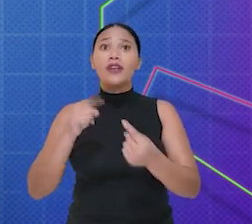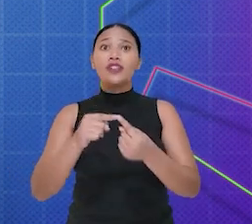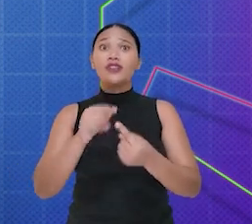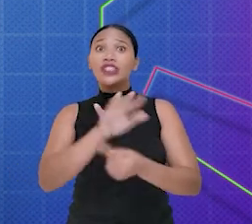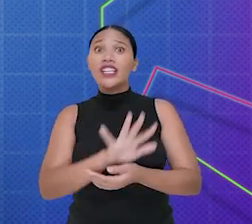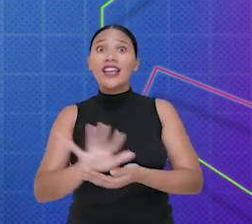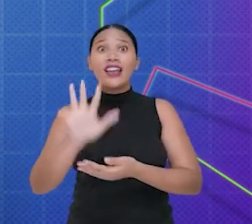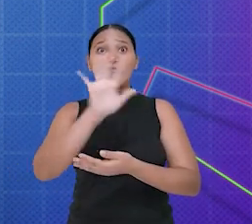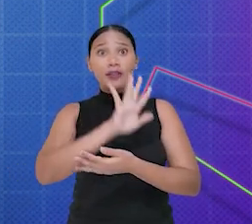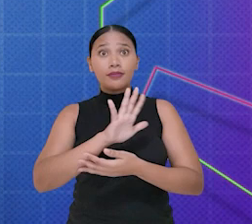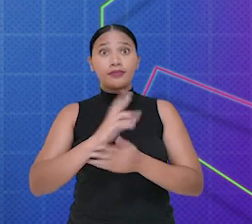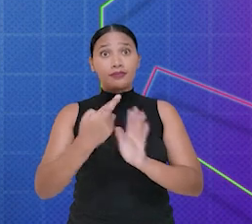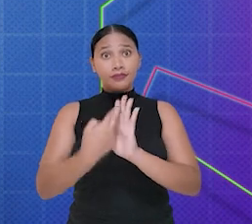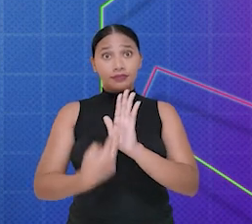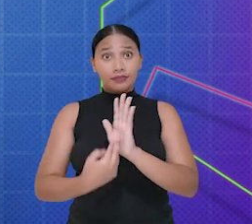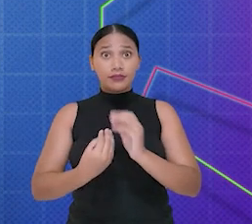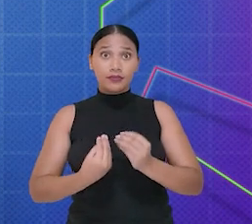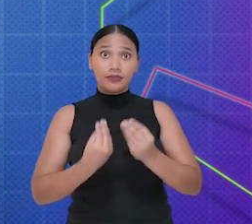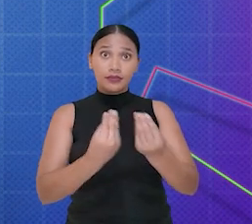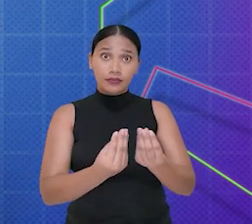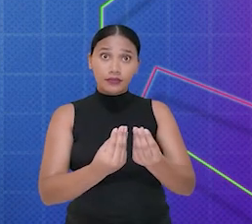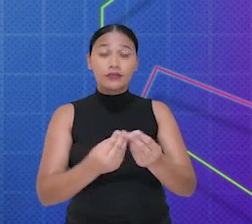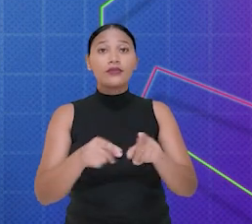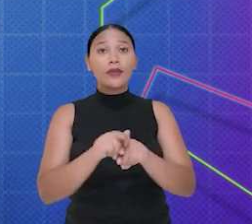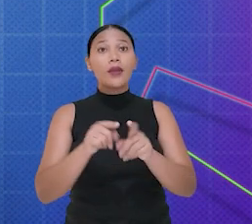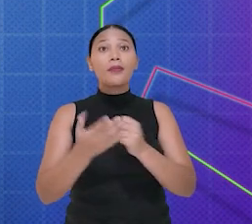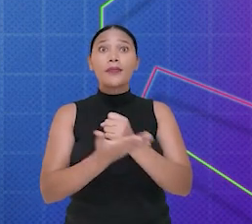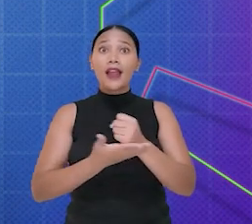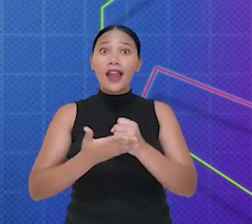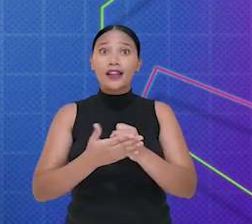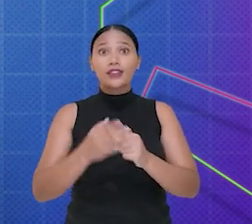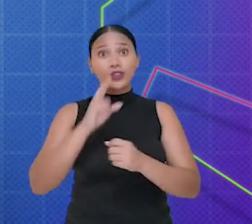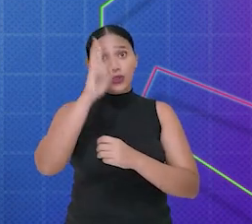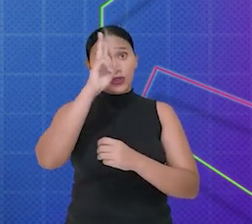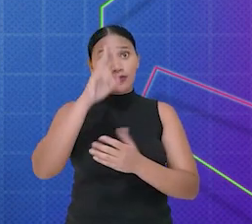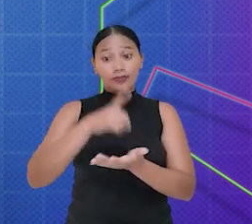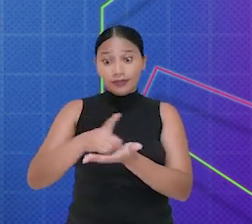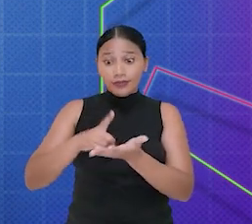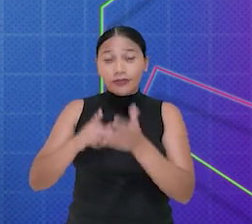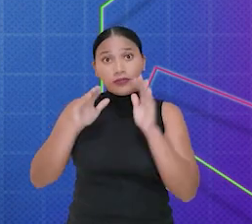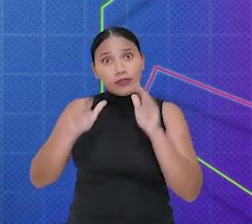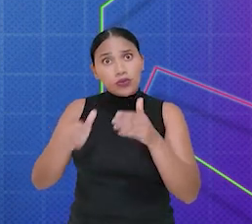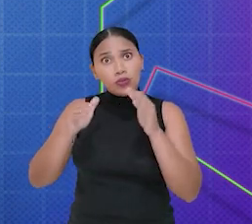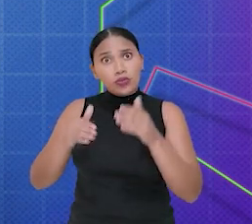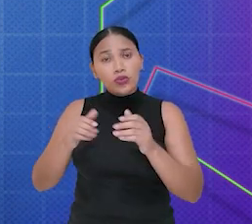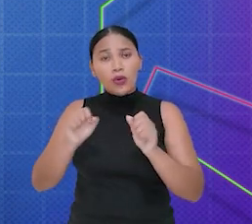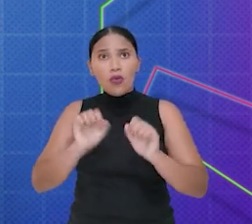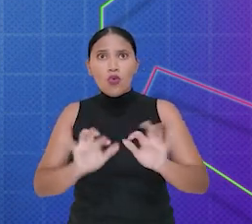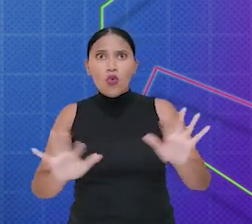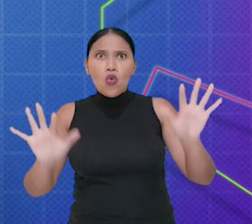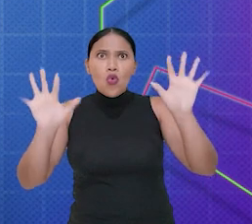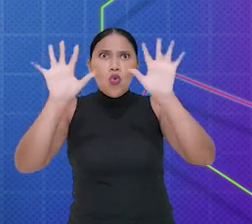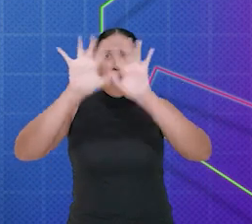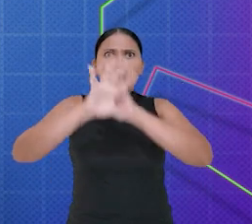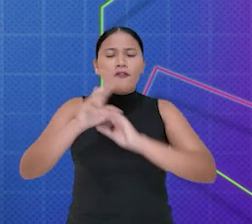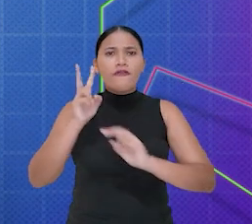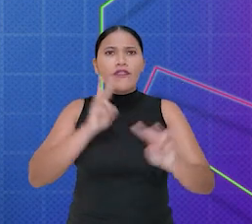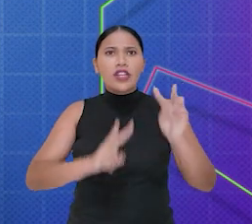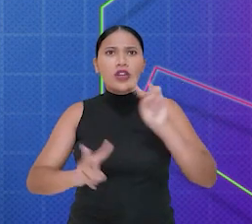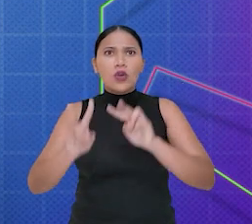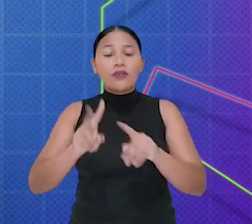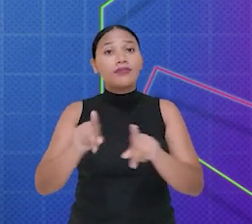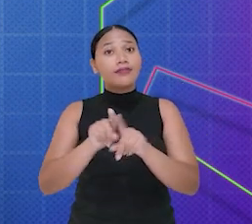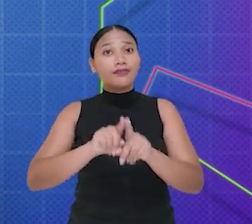história. O roteirista pode fornecer o roteiro e as diretrizes da história, enquanto o design trabalha na criação de cenas visuais